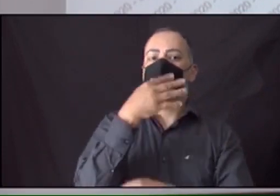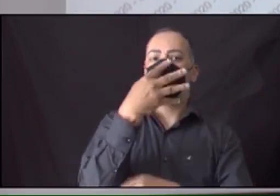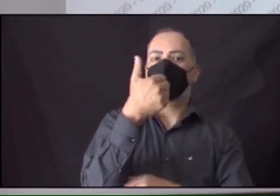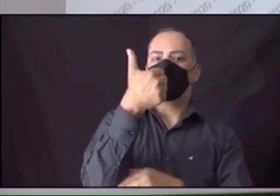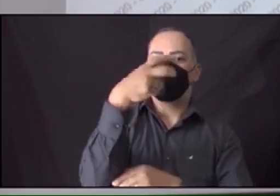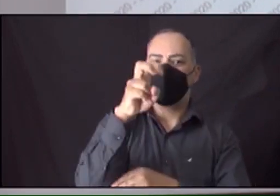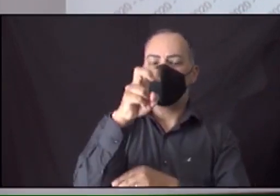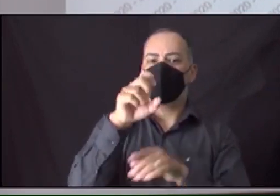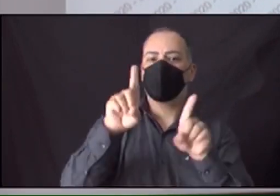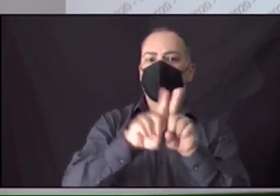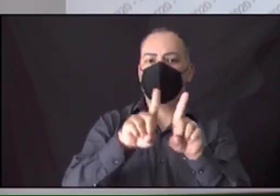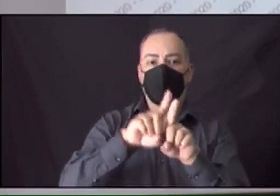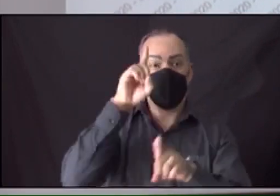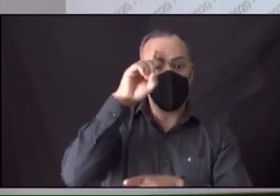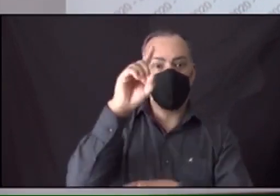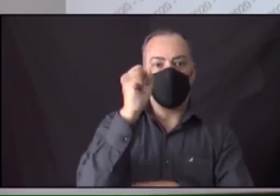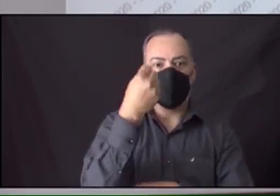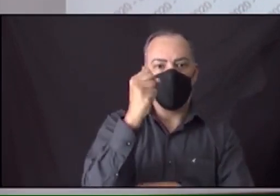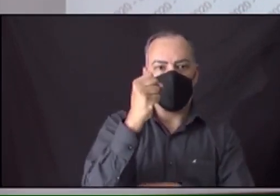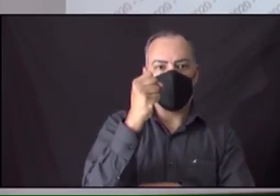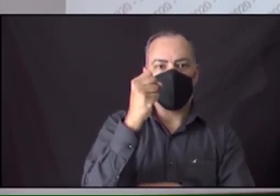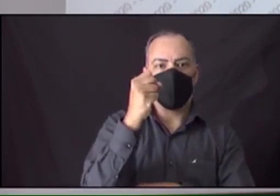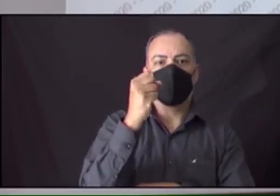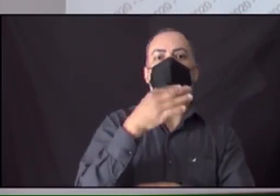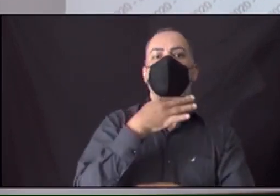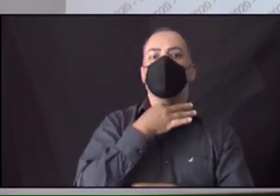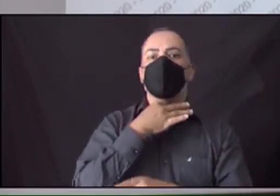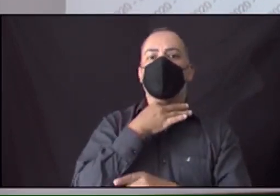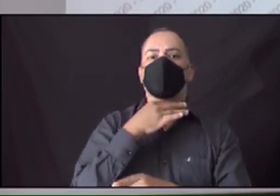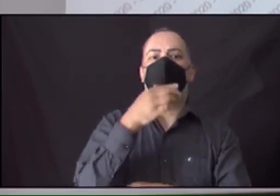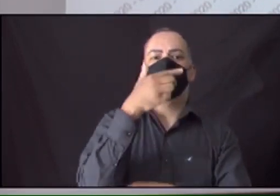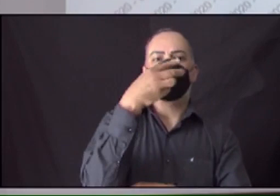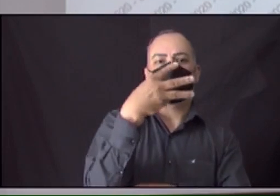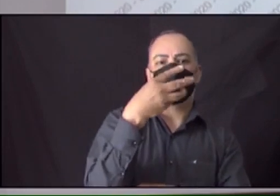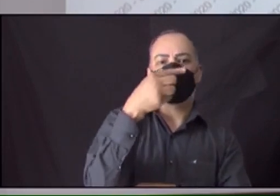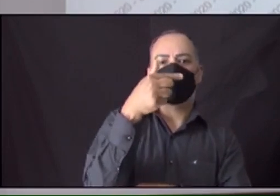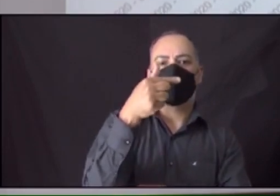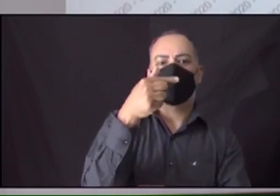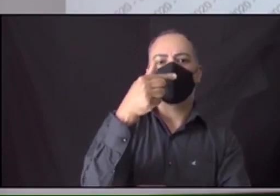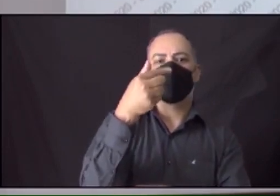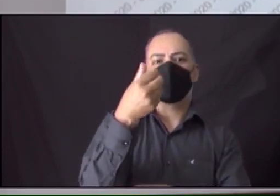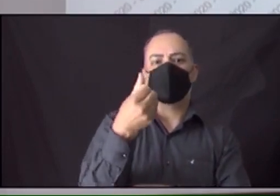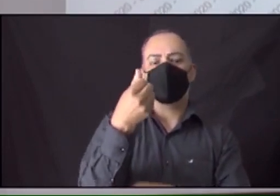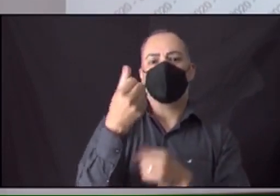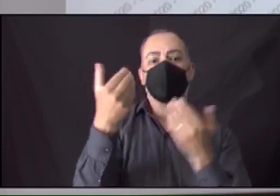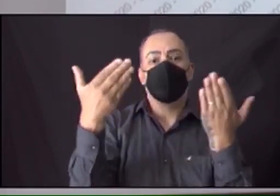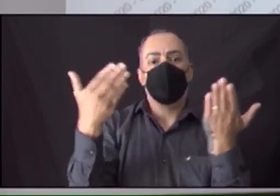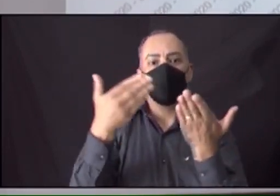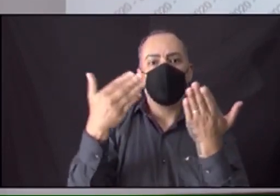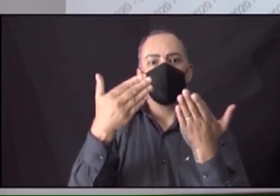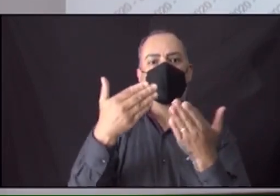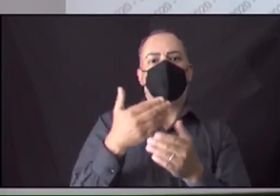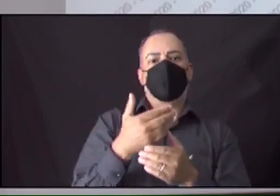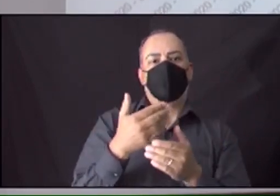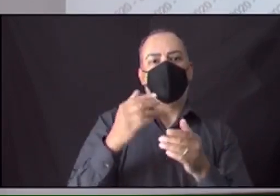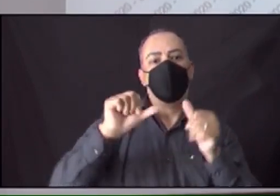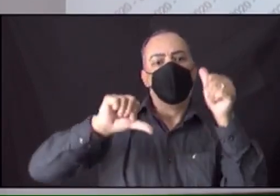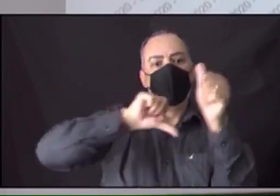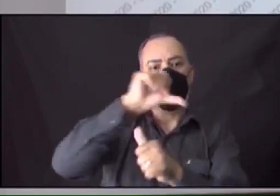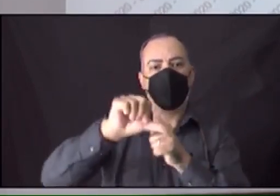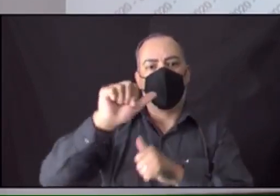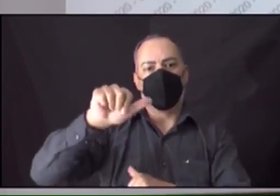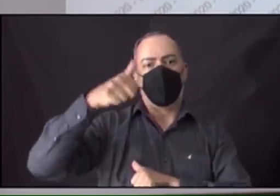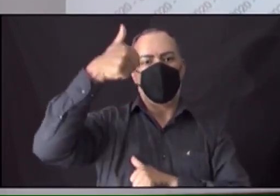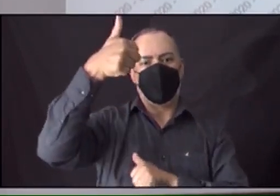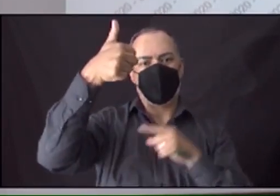março, 353. E até ontem nós já estávamos com 133 casos positivos. Então, isso